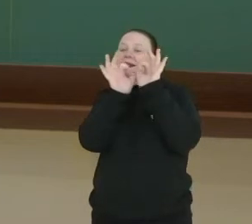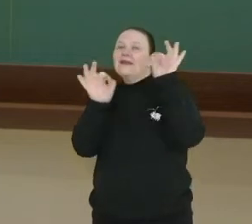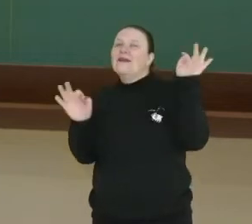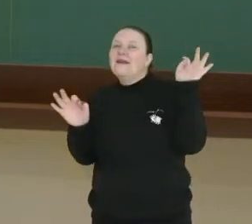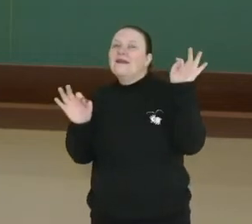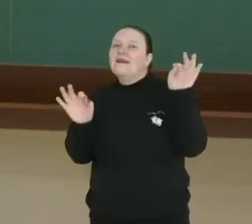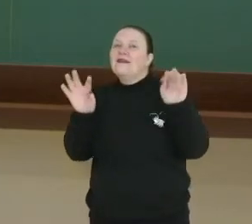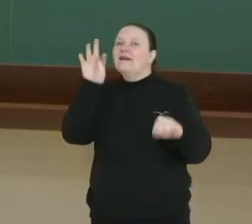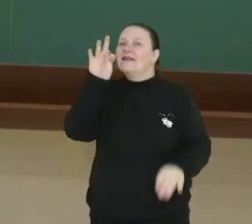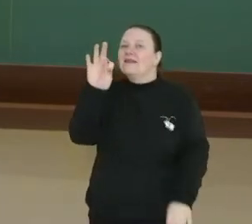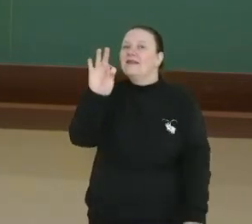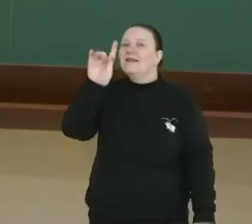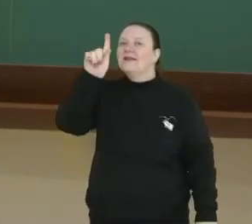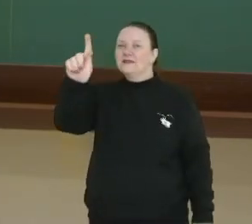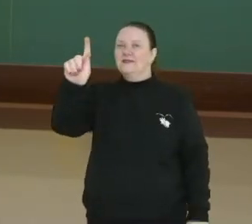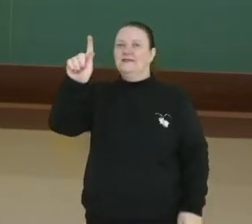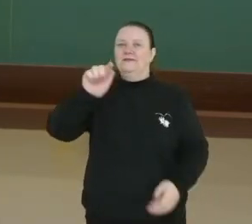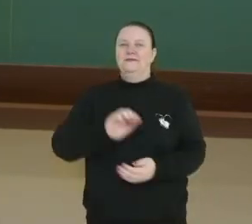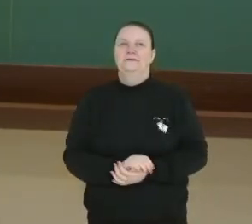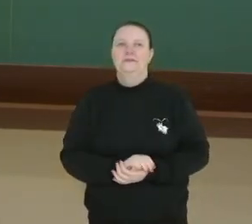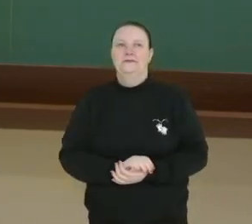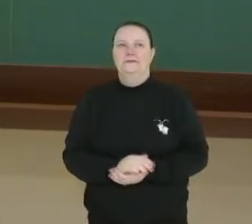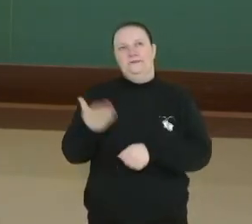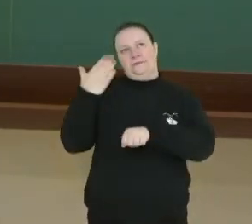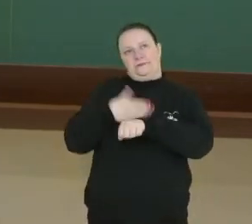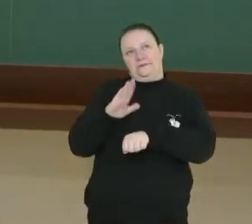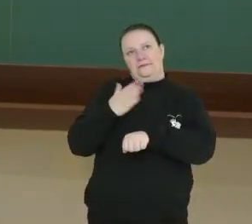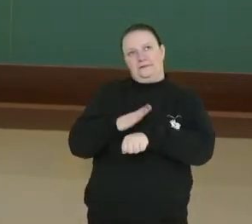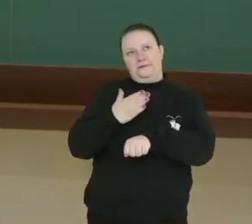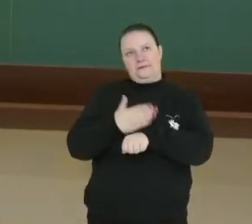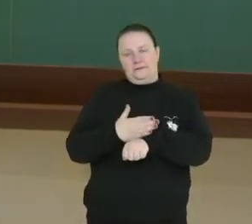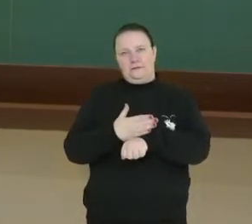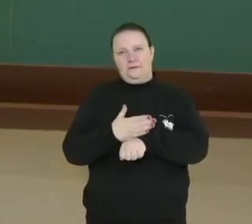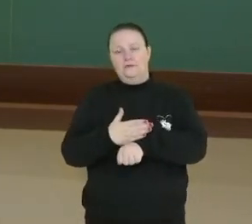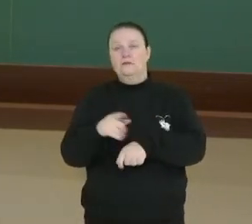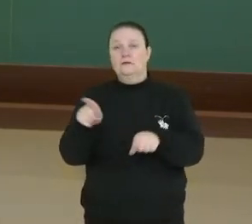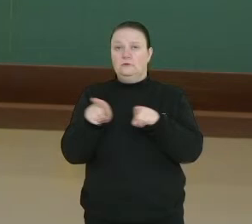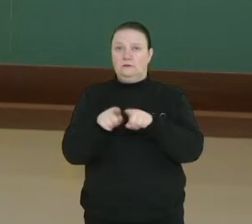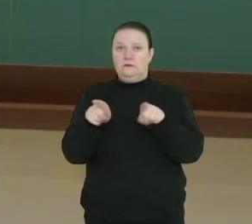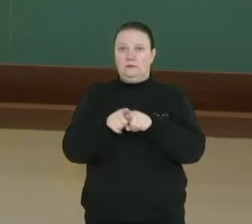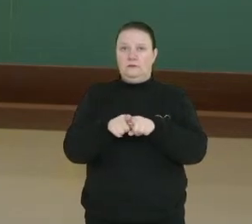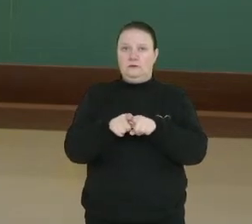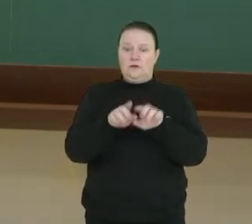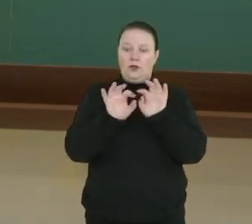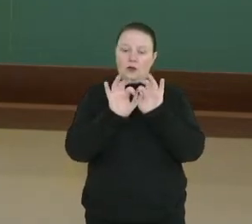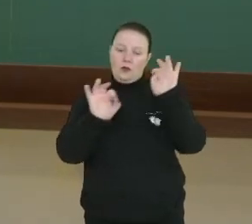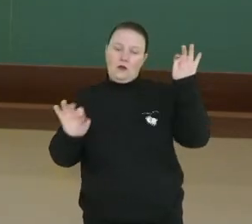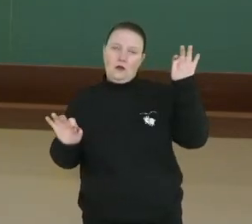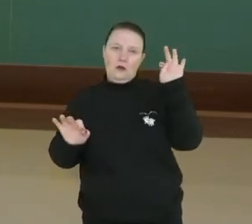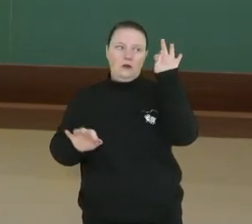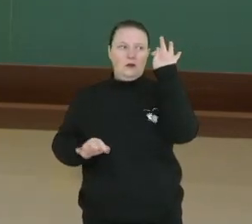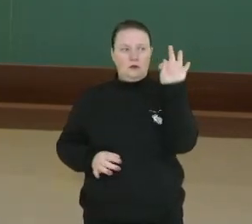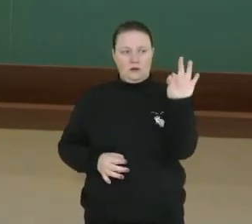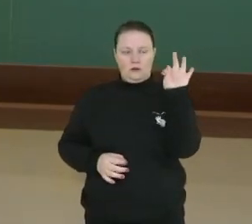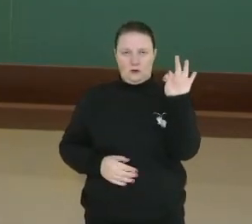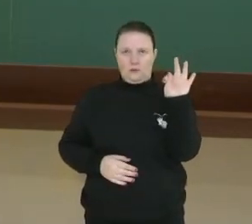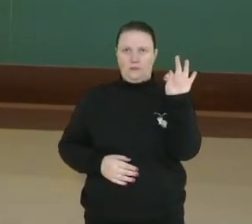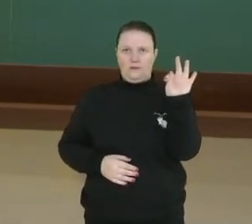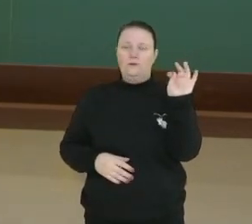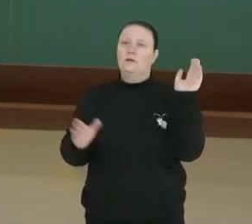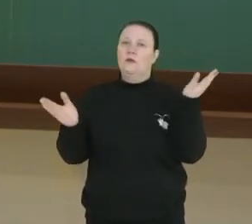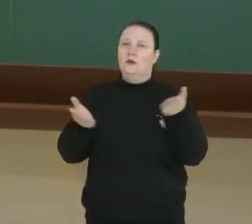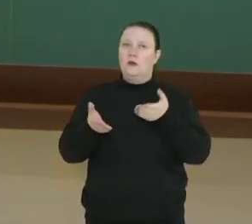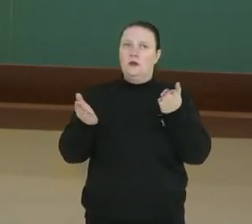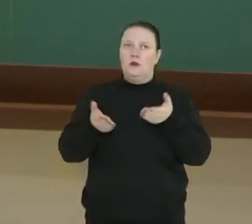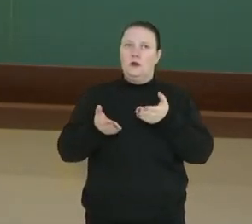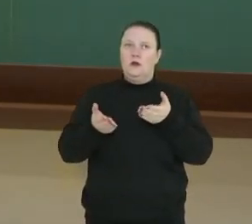é tangente. Fazendo da mesma maneira em relação à reta T, colocamos a reta T em